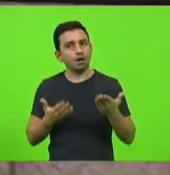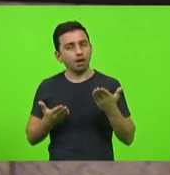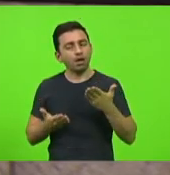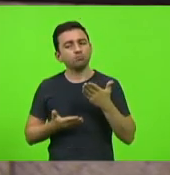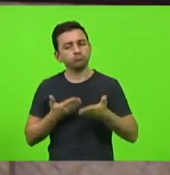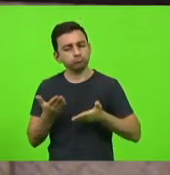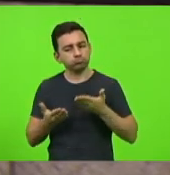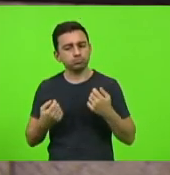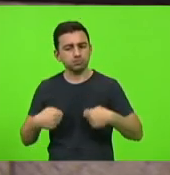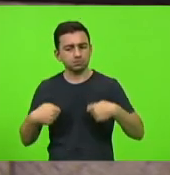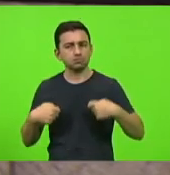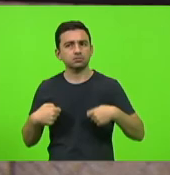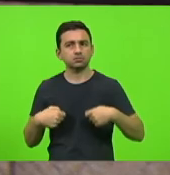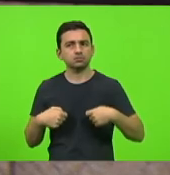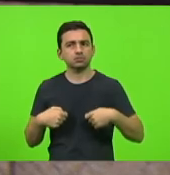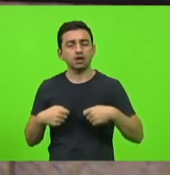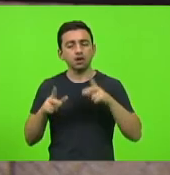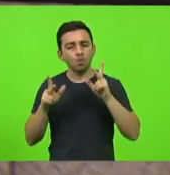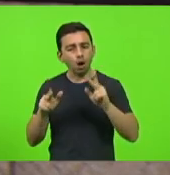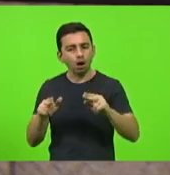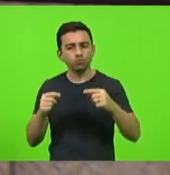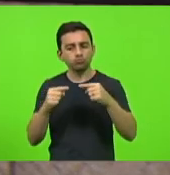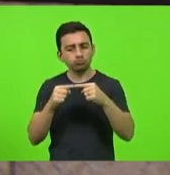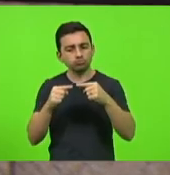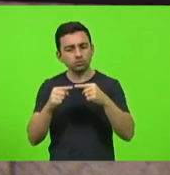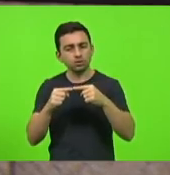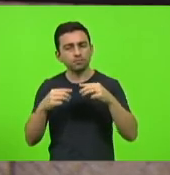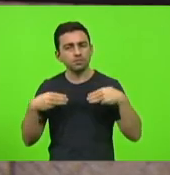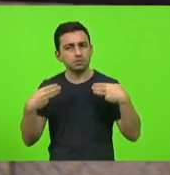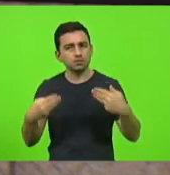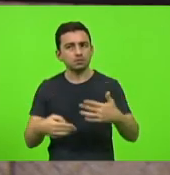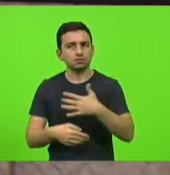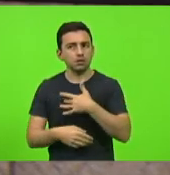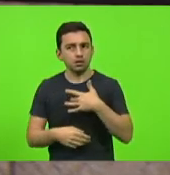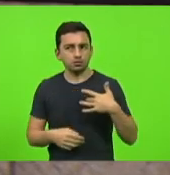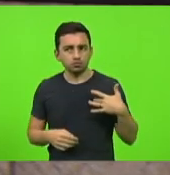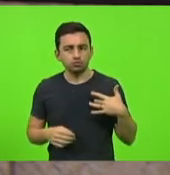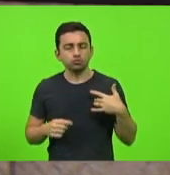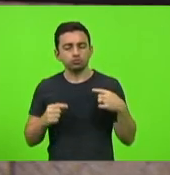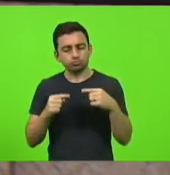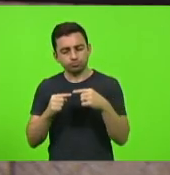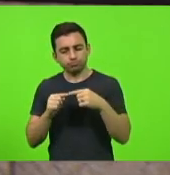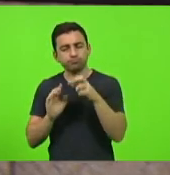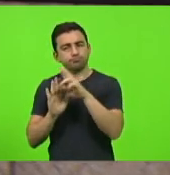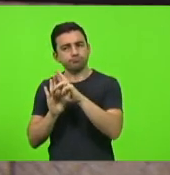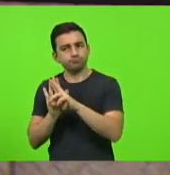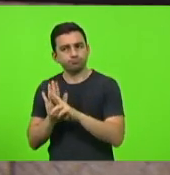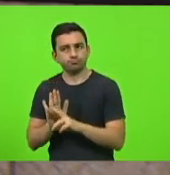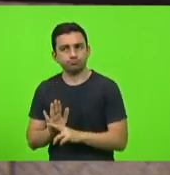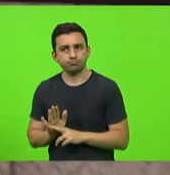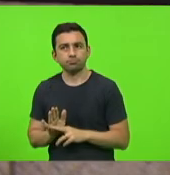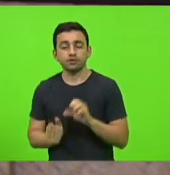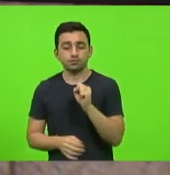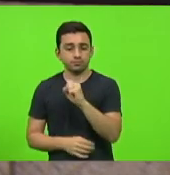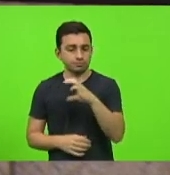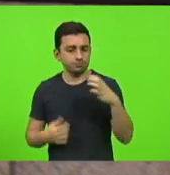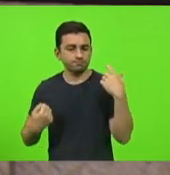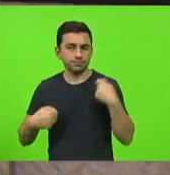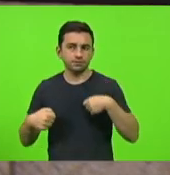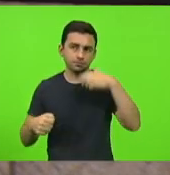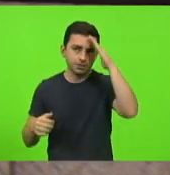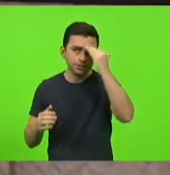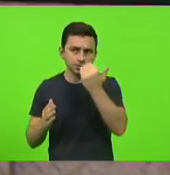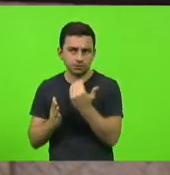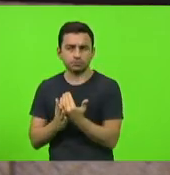que, conforme a normativa do Ministério da Saúde, também Santa Catarina possa adotar o mesmo procedimento, isto